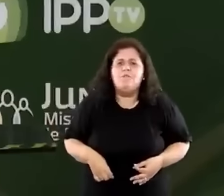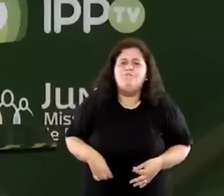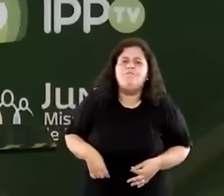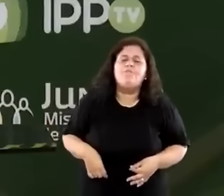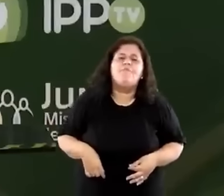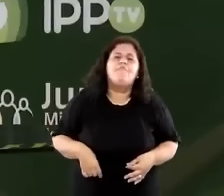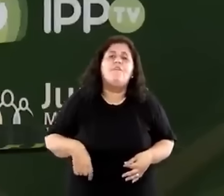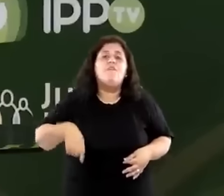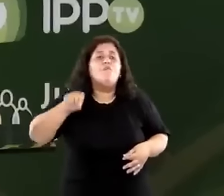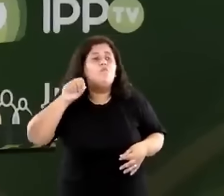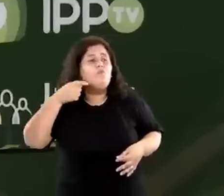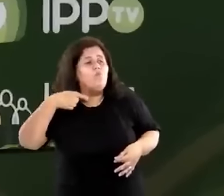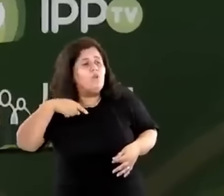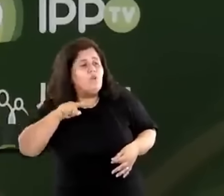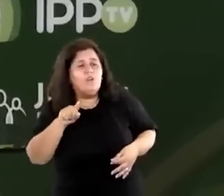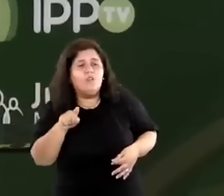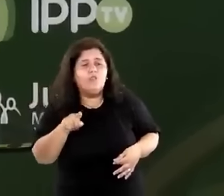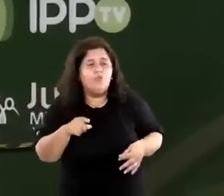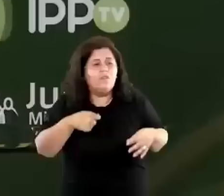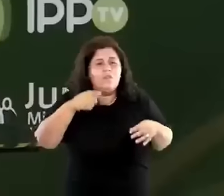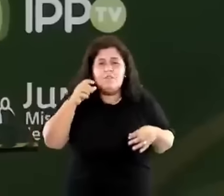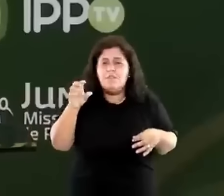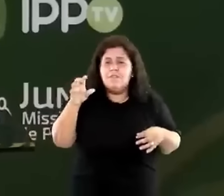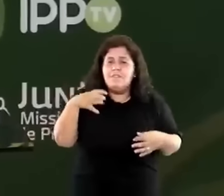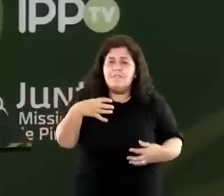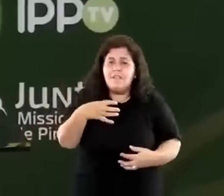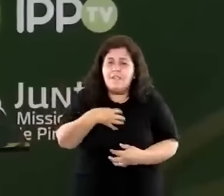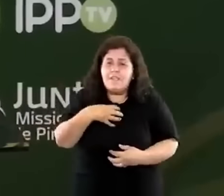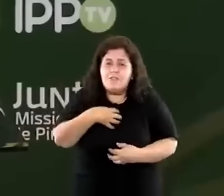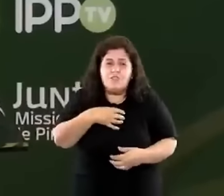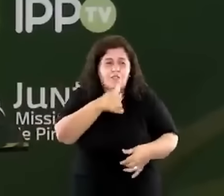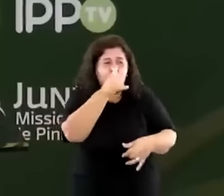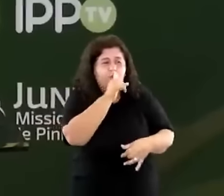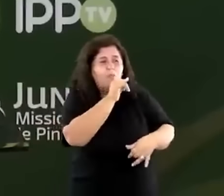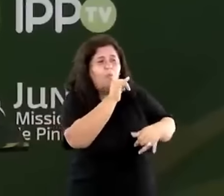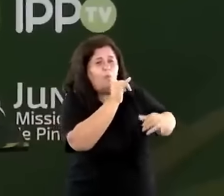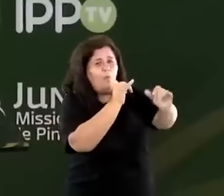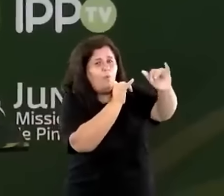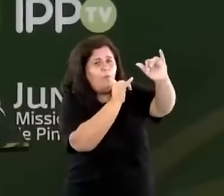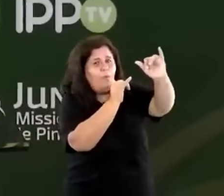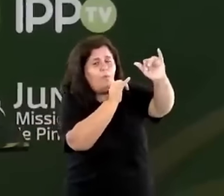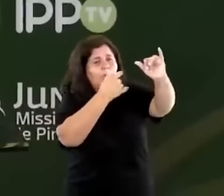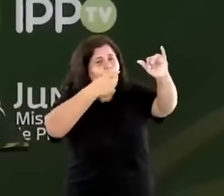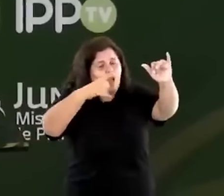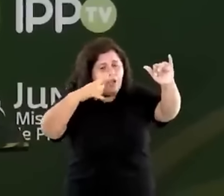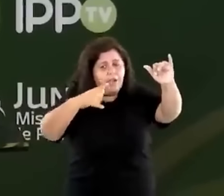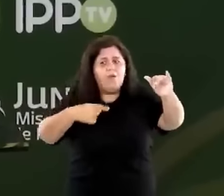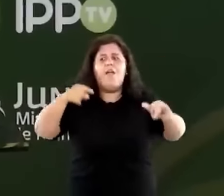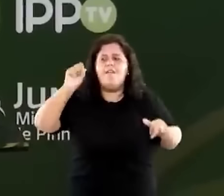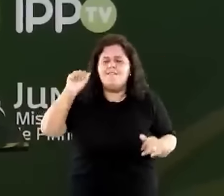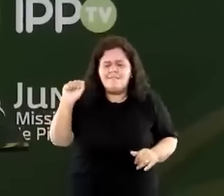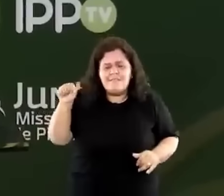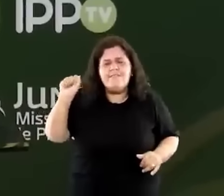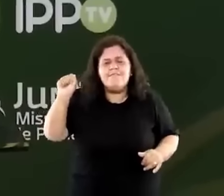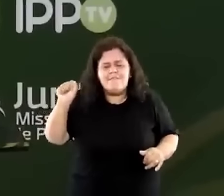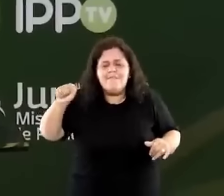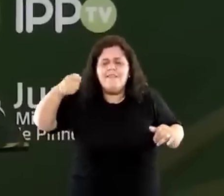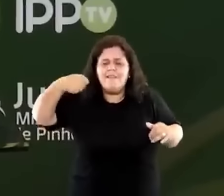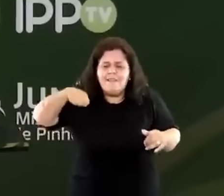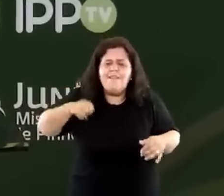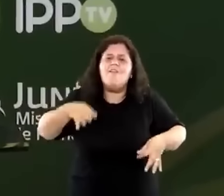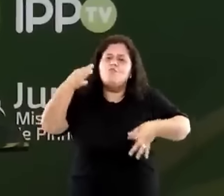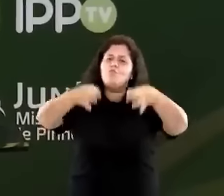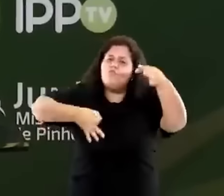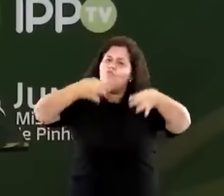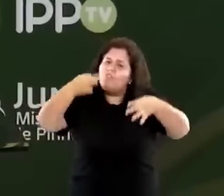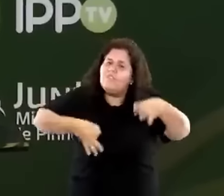tocam e quando as trombetas tocam o juízo está misturado com a misericórdia porque Deus dá uma chance e Deus é longânimo e não quer